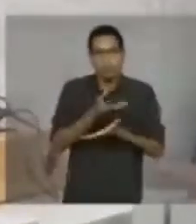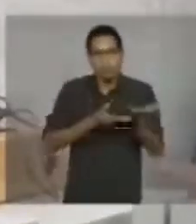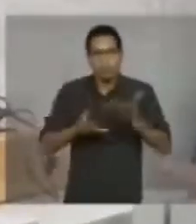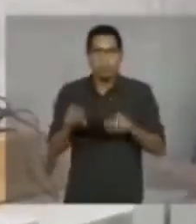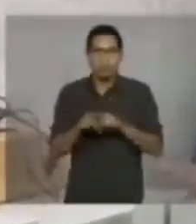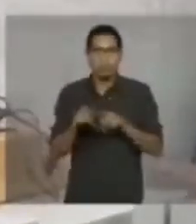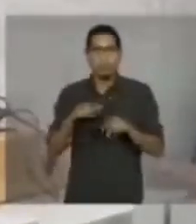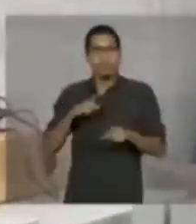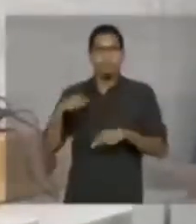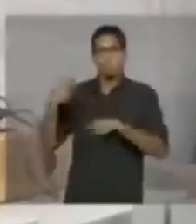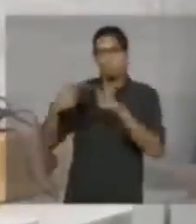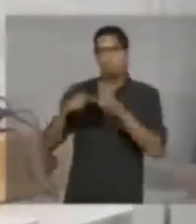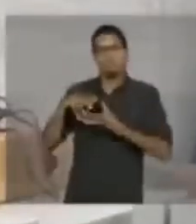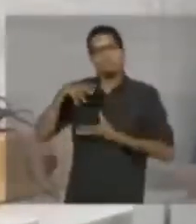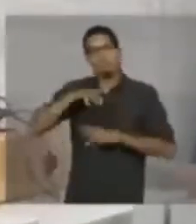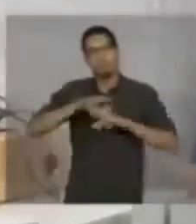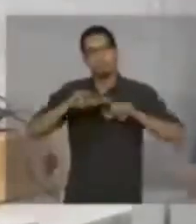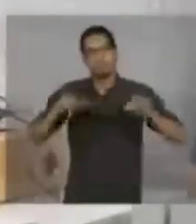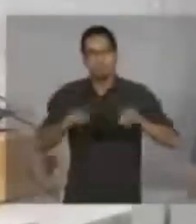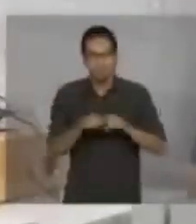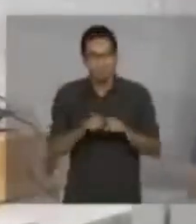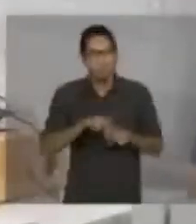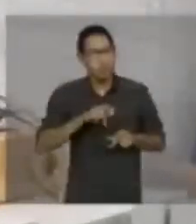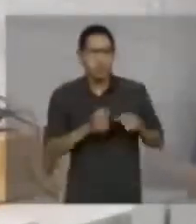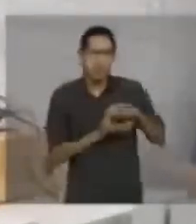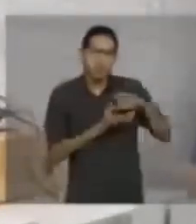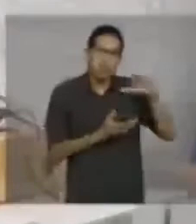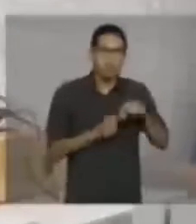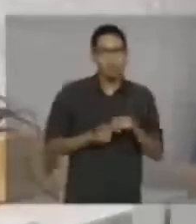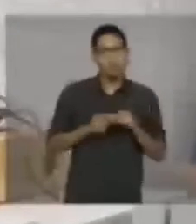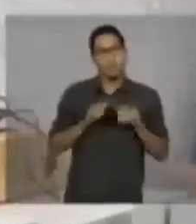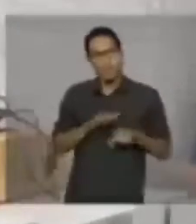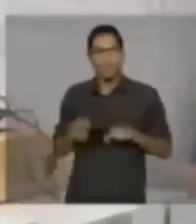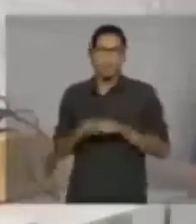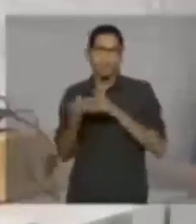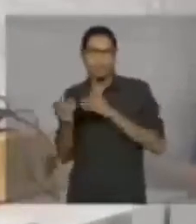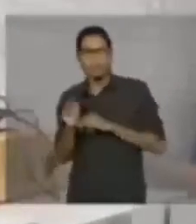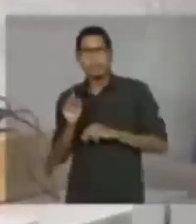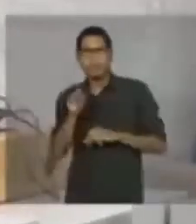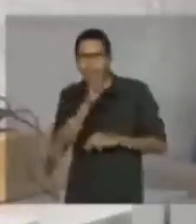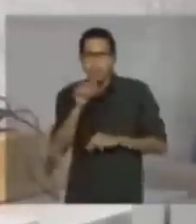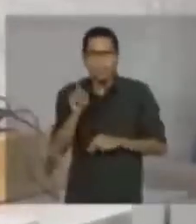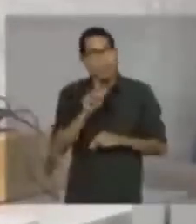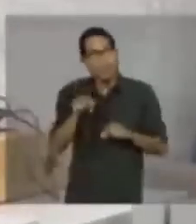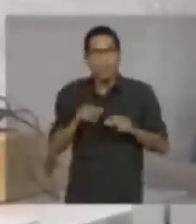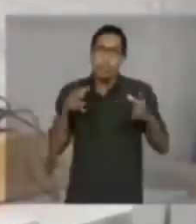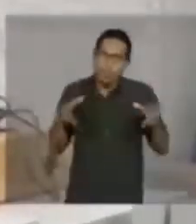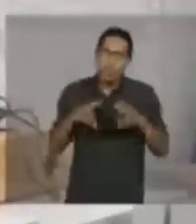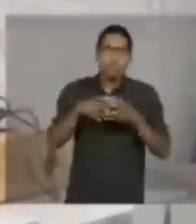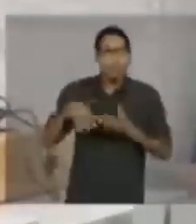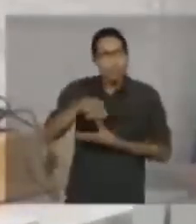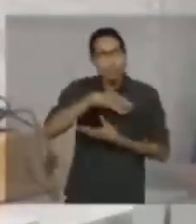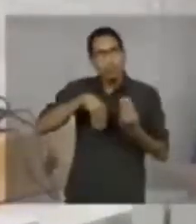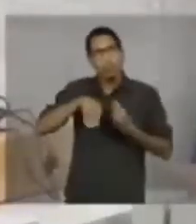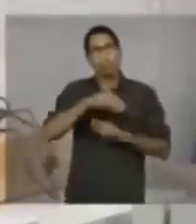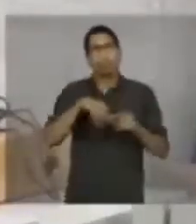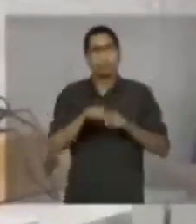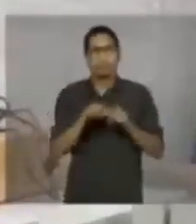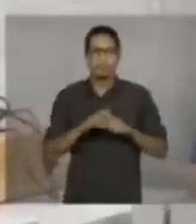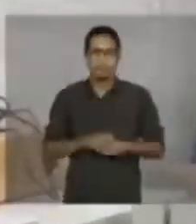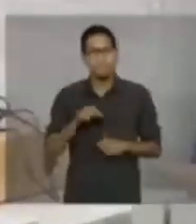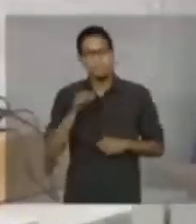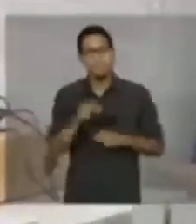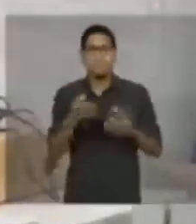CC Inter, ele não é o serviço de idoso, de criança, de adolescente, é para todos esses públicos. Também é um serviço muito